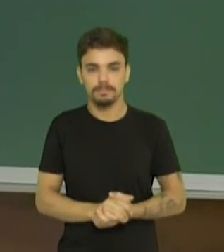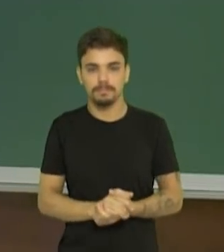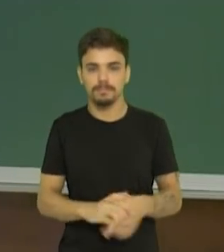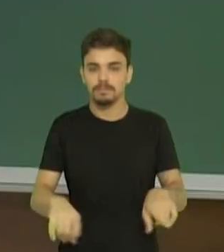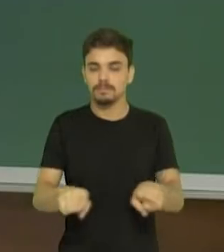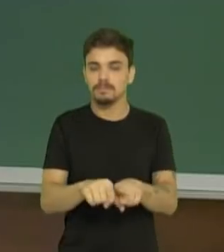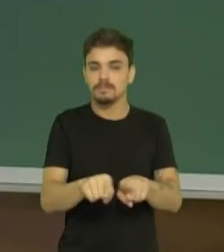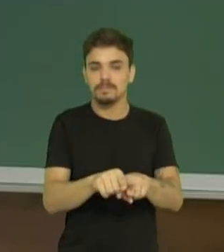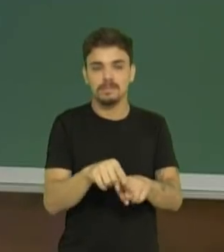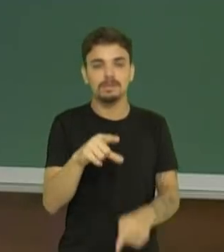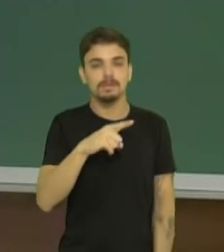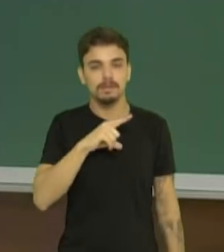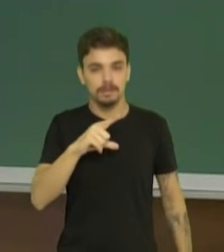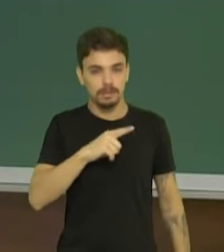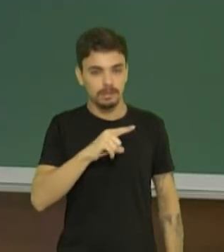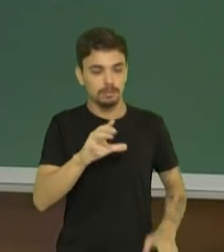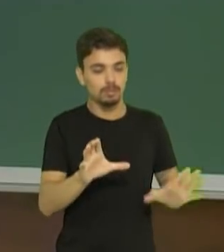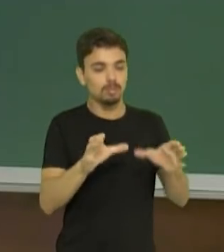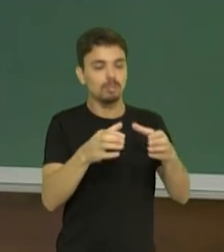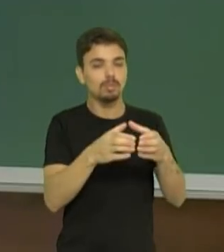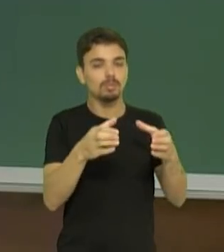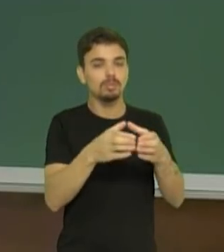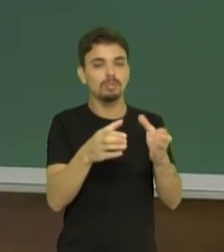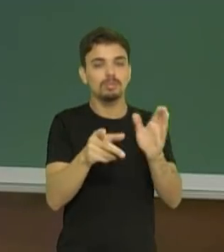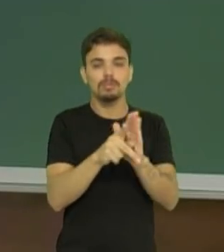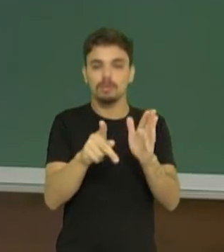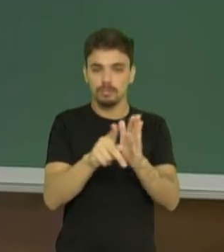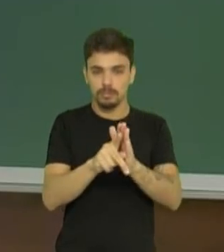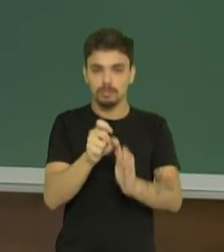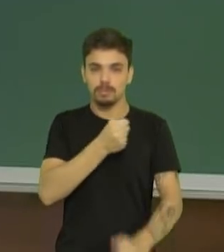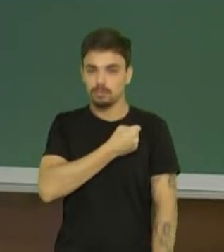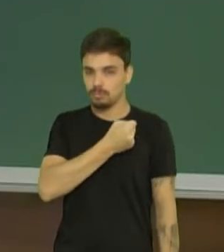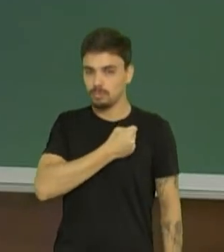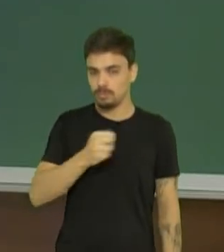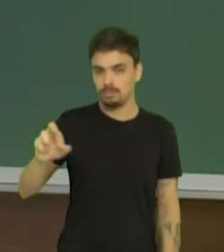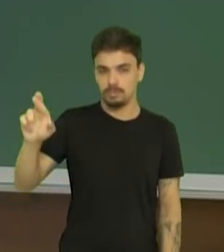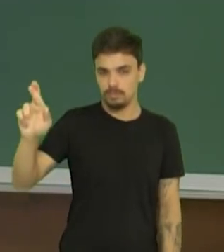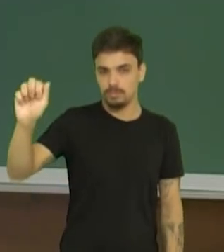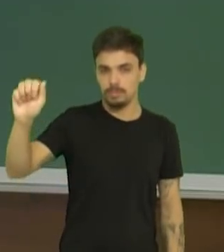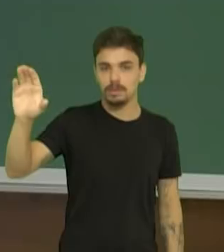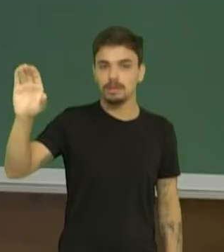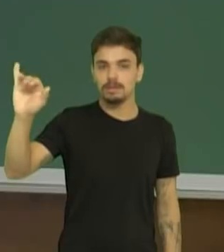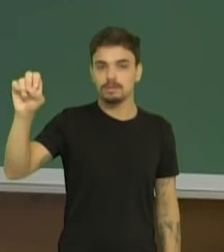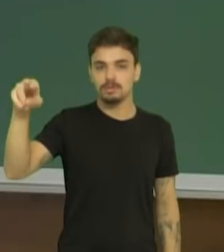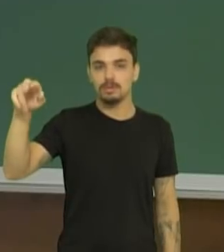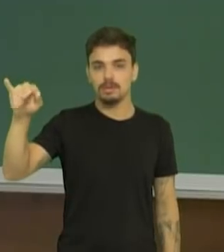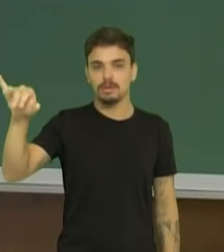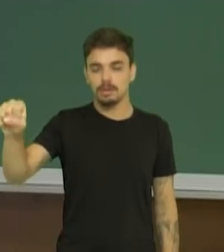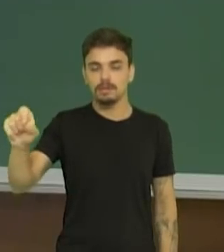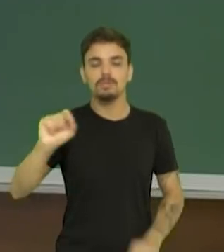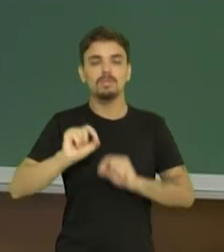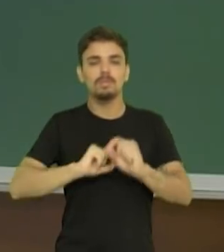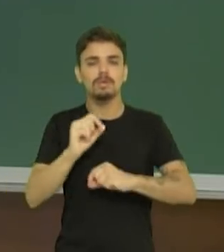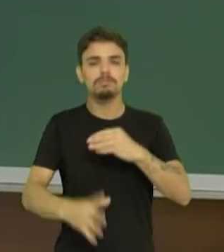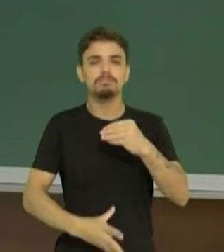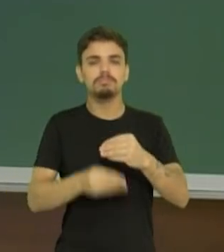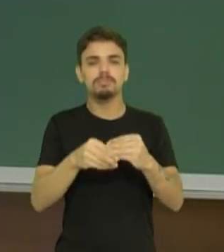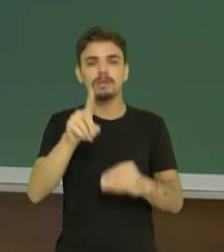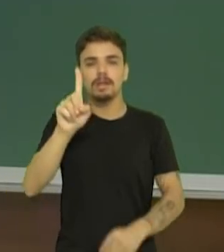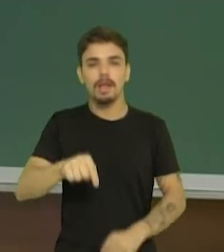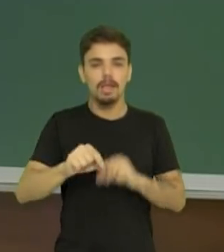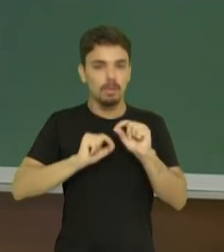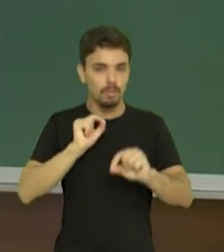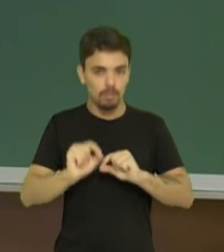aparecer o conjunto dos números racionais. Então, o que o conjunto dos números racionais vai agregar são